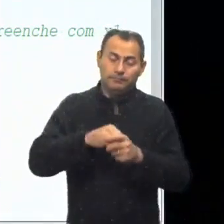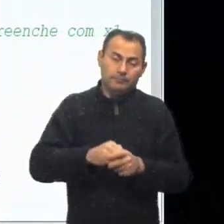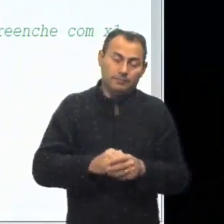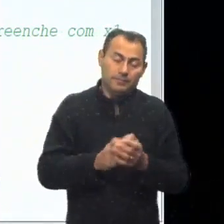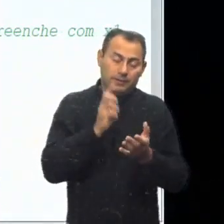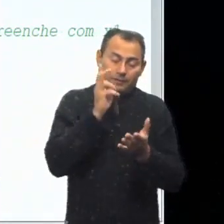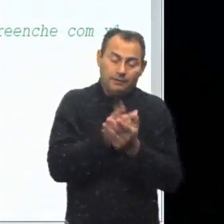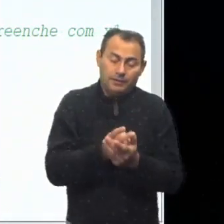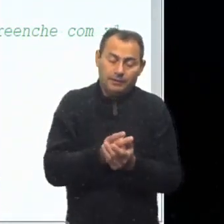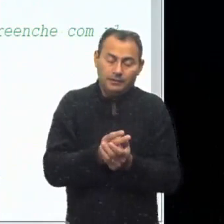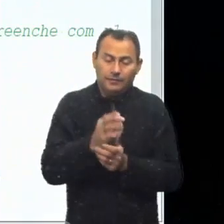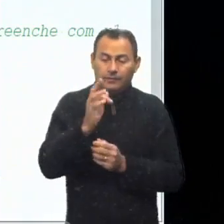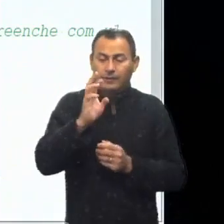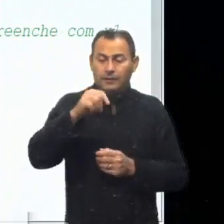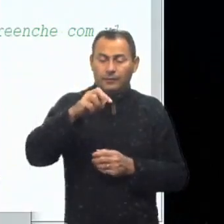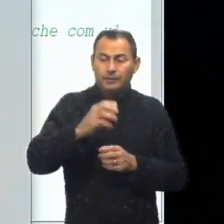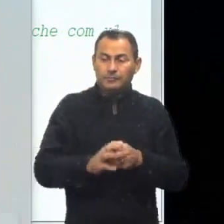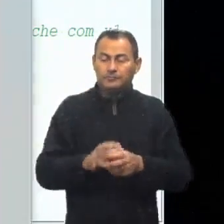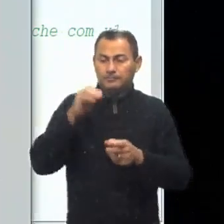10 vezes a frequência.